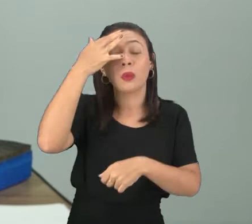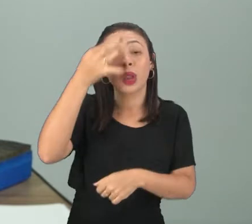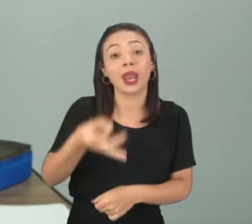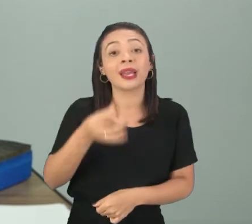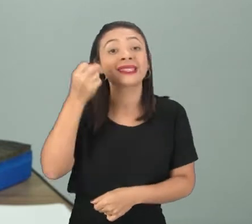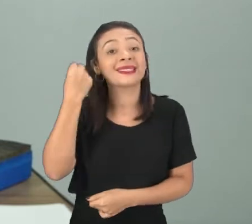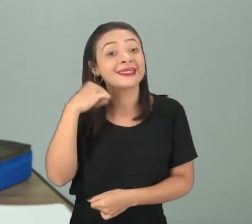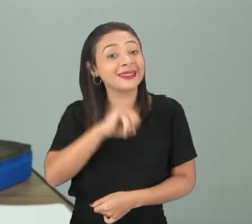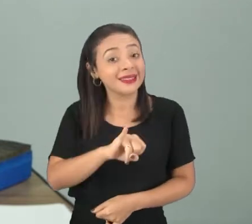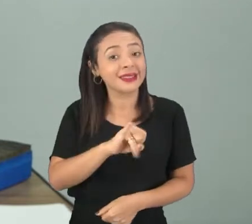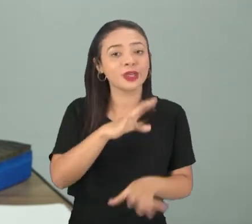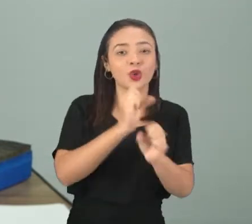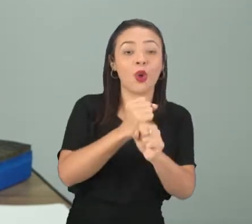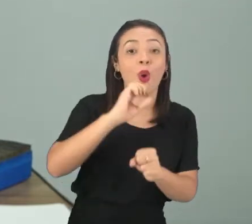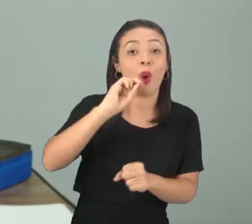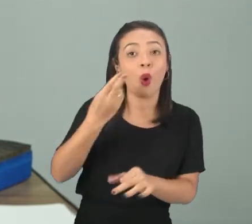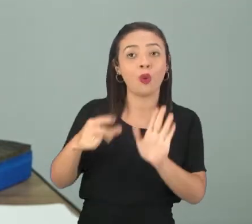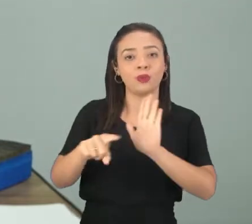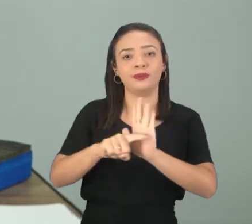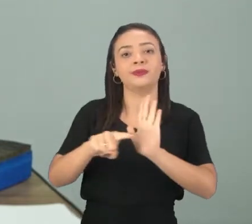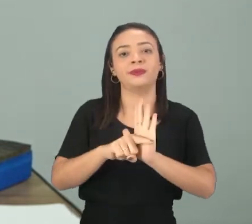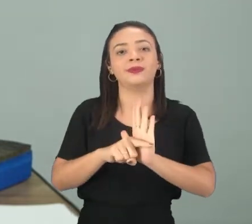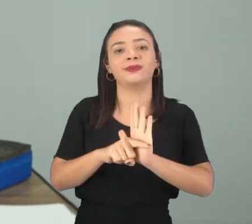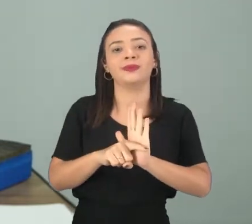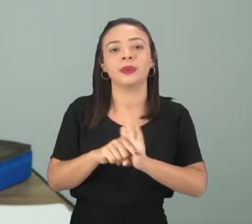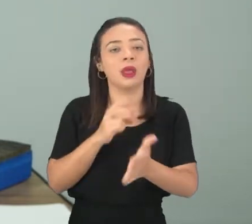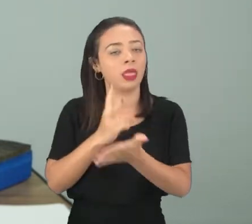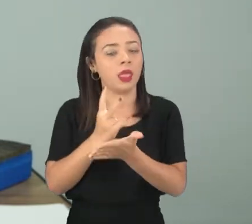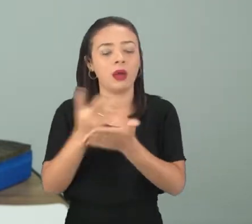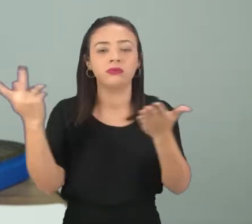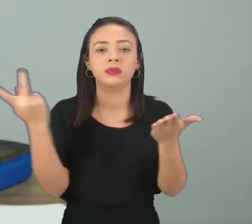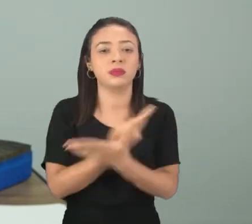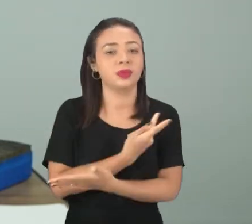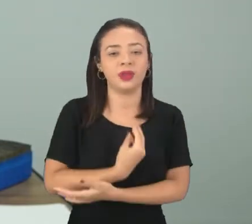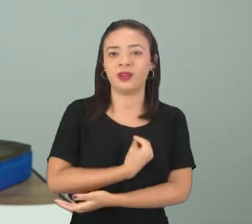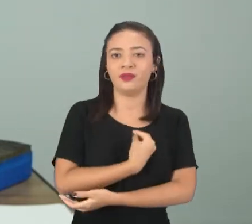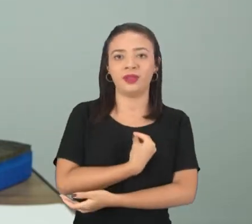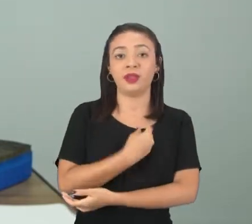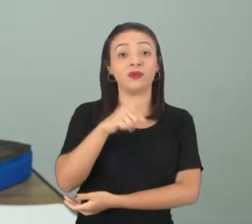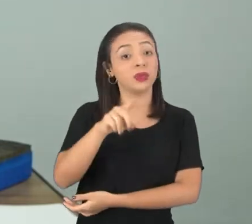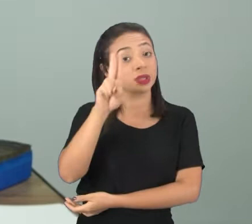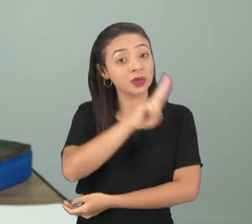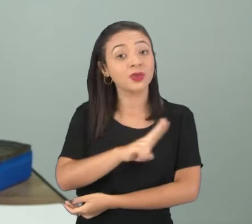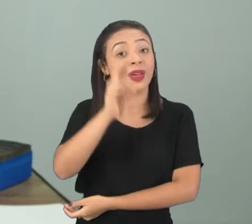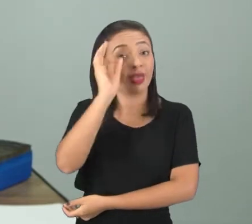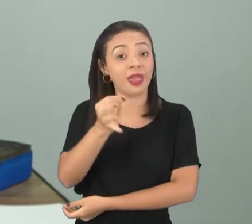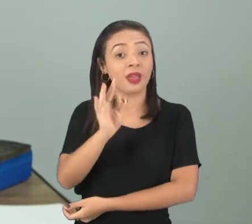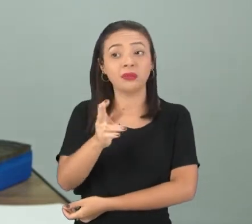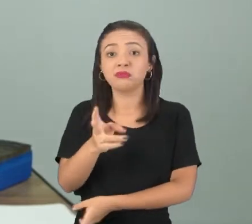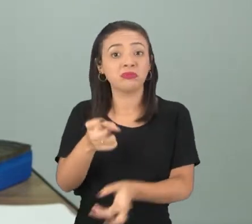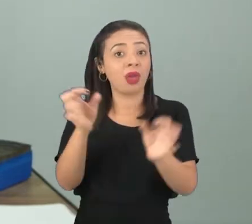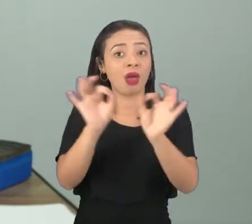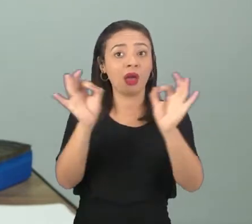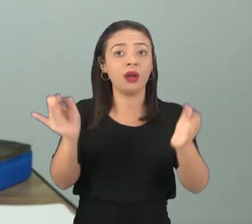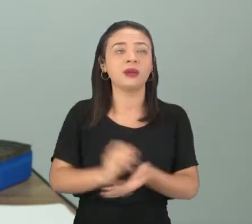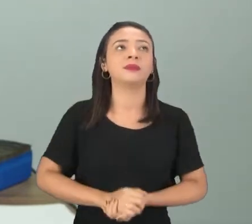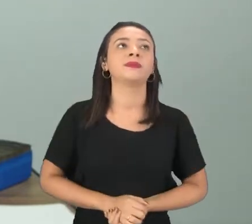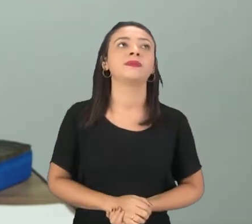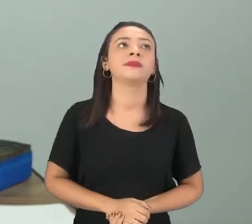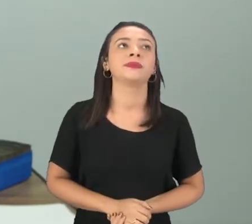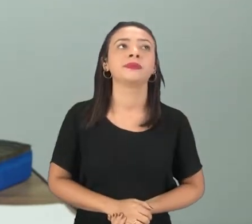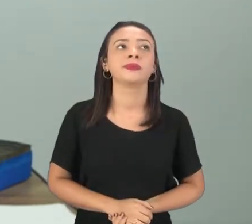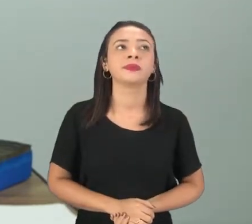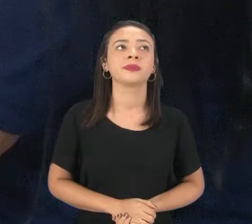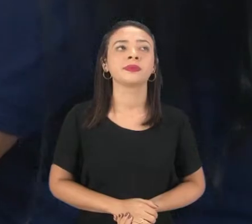operação você vai usar tá porque é muito comum isso nosso dia a dia e você faz uso da maneira correta e nem percebe Então